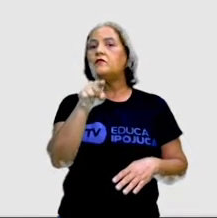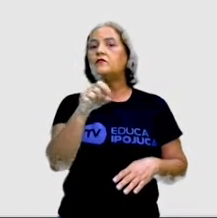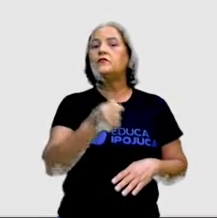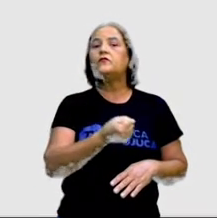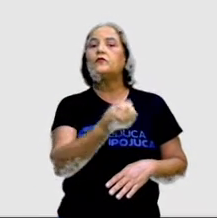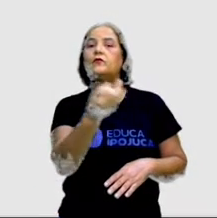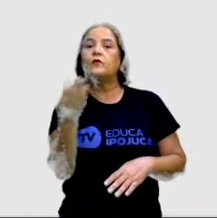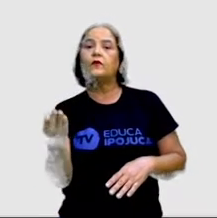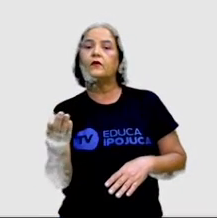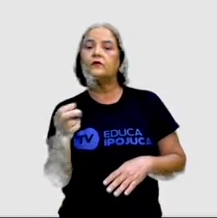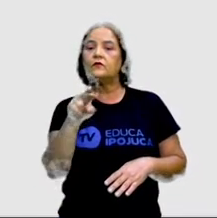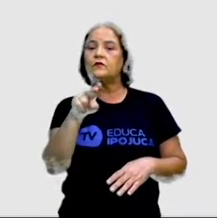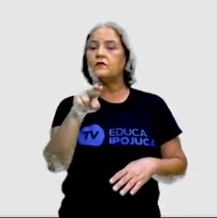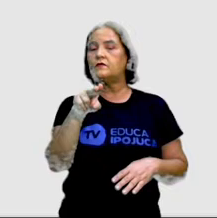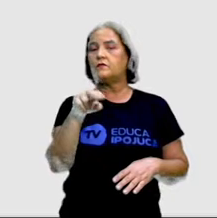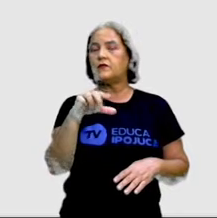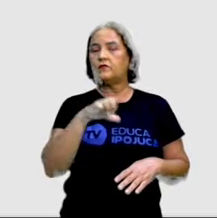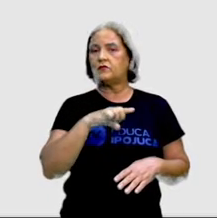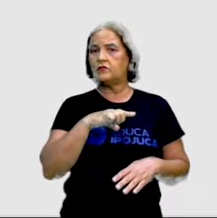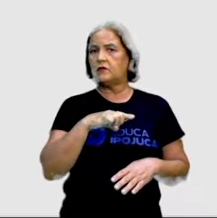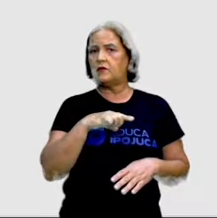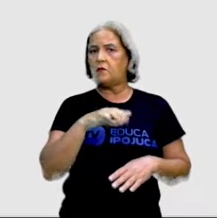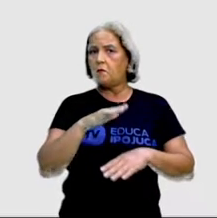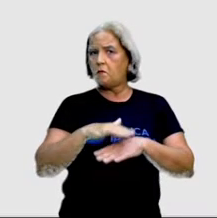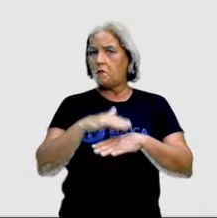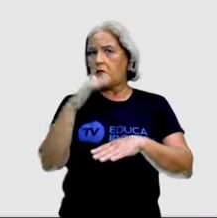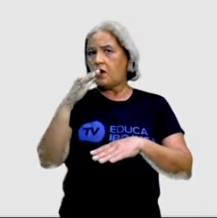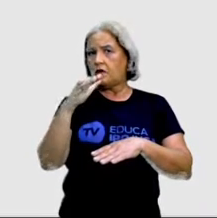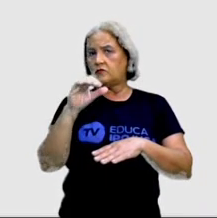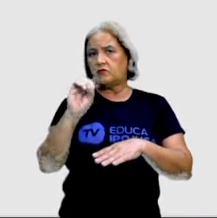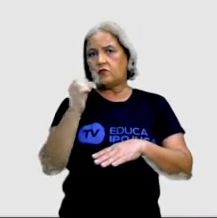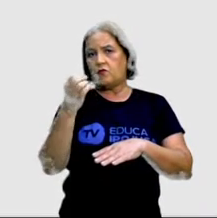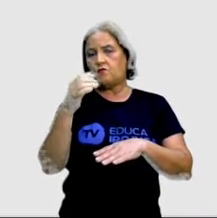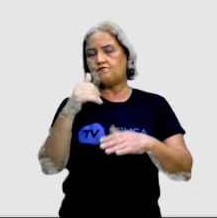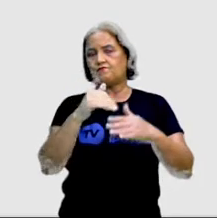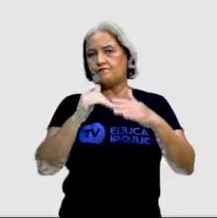irmãos do que a professora ou menos irmãos